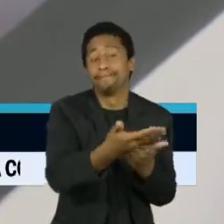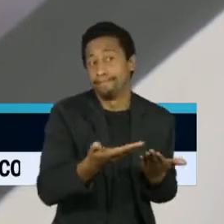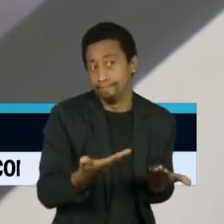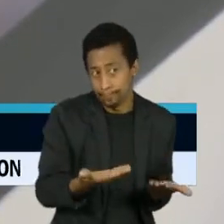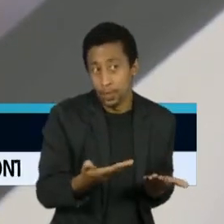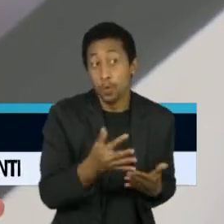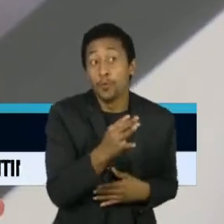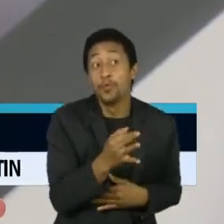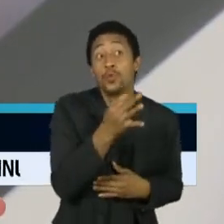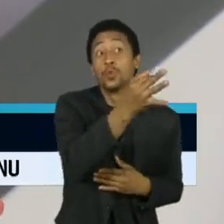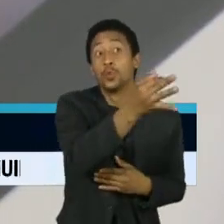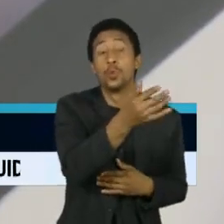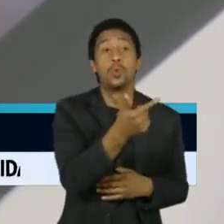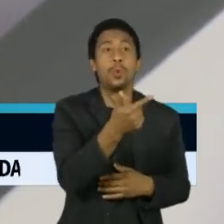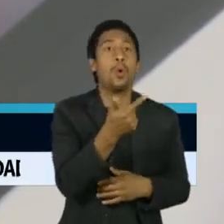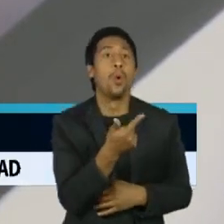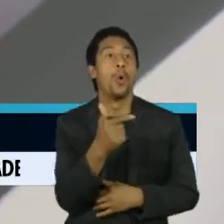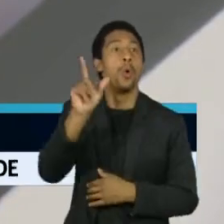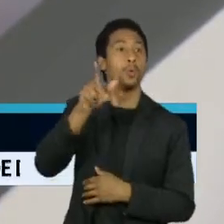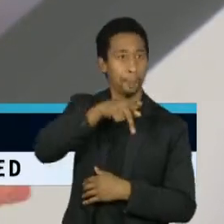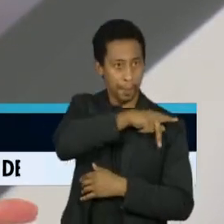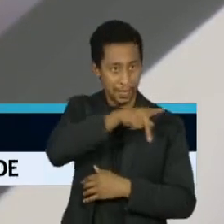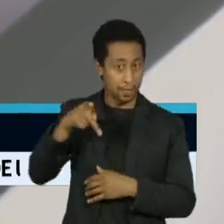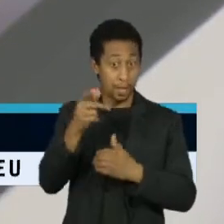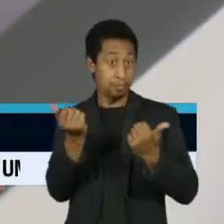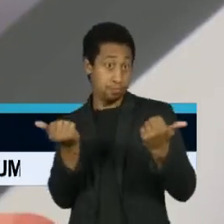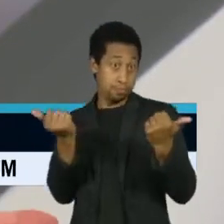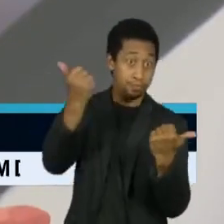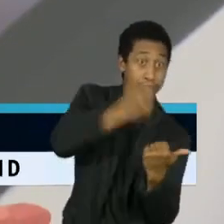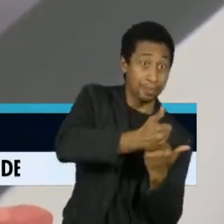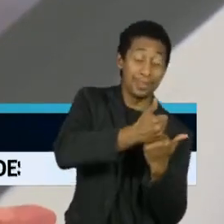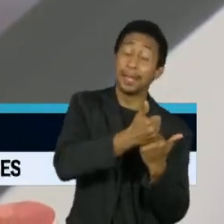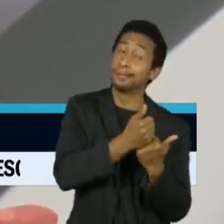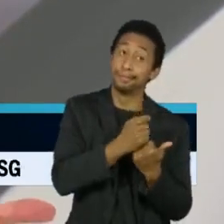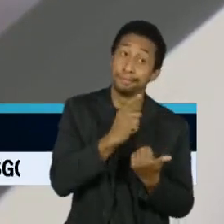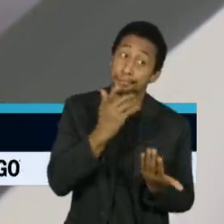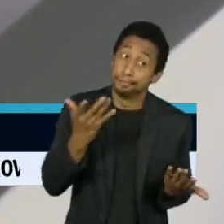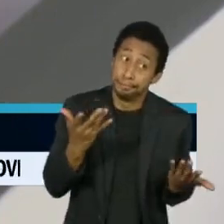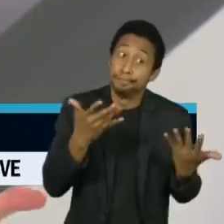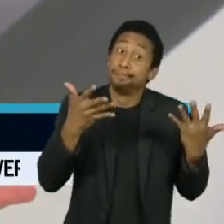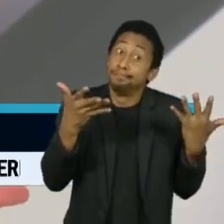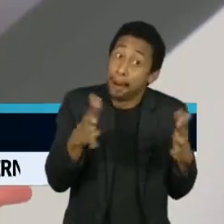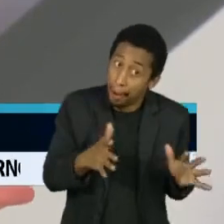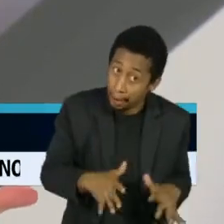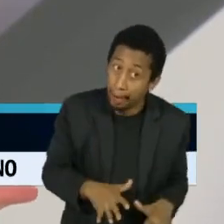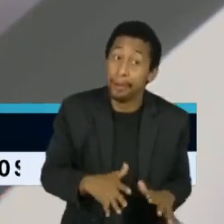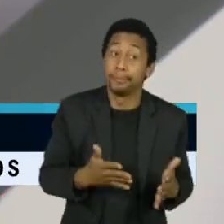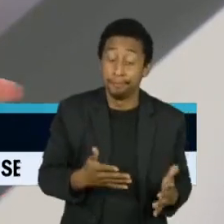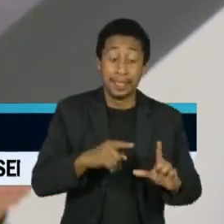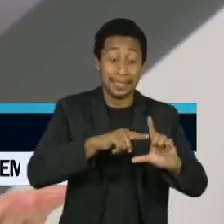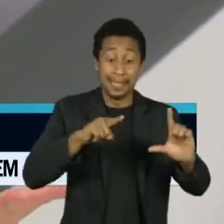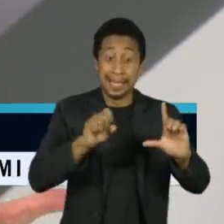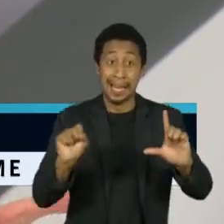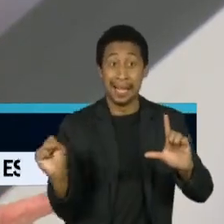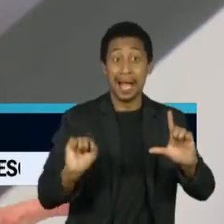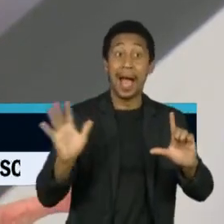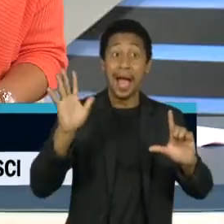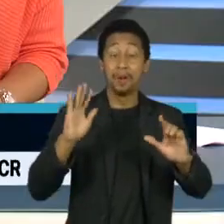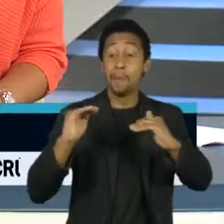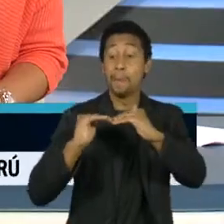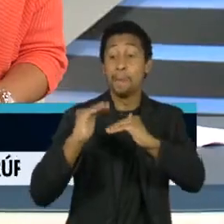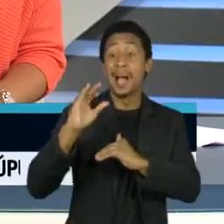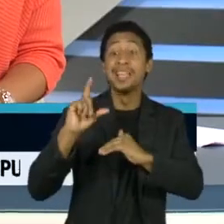porque esse já está comprometido. Quer dizer, o crescimento, inflação de 2 dígitos, se arrepia quem tem nossa